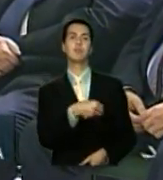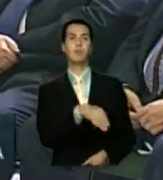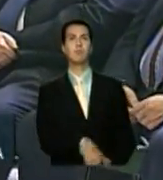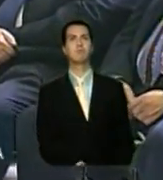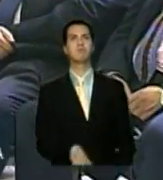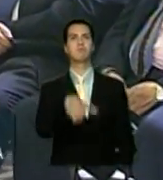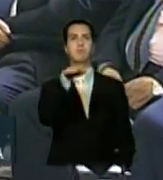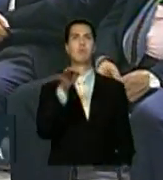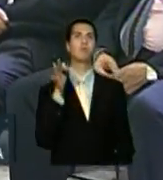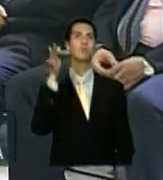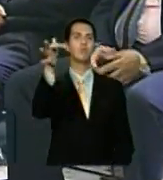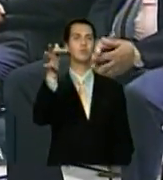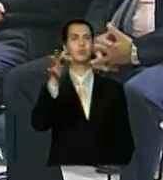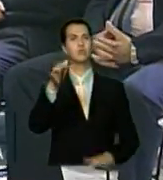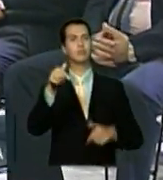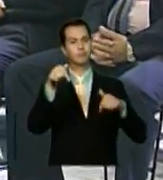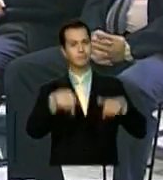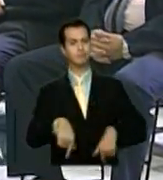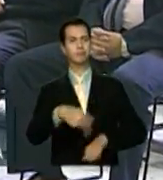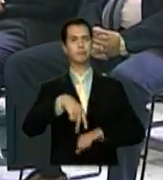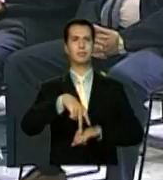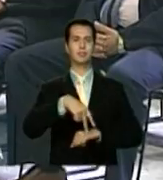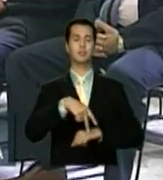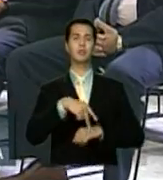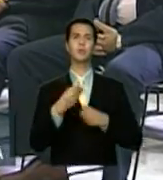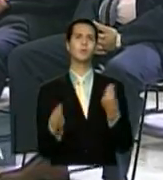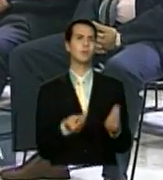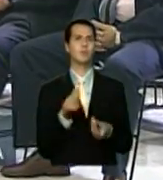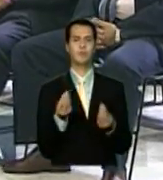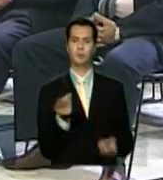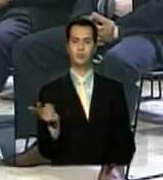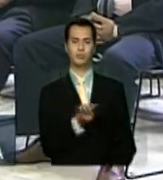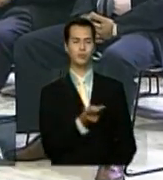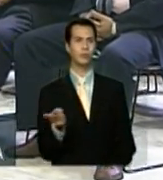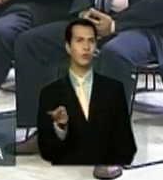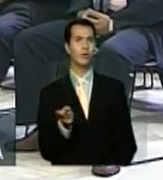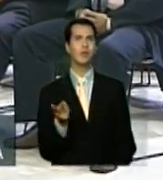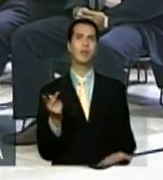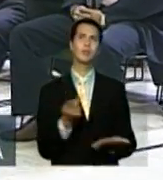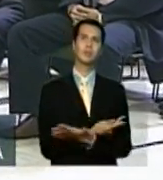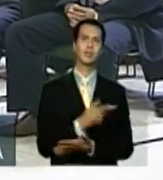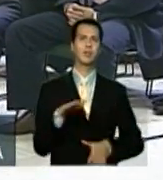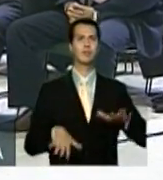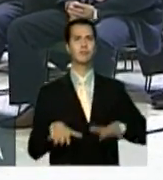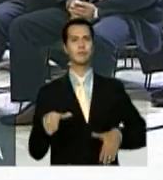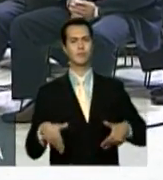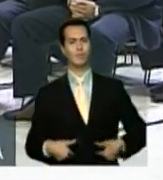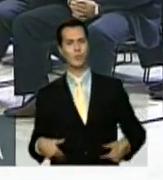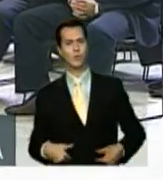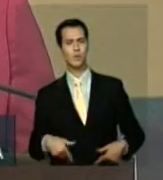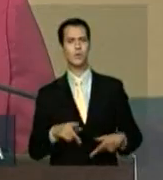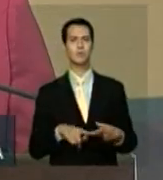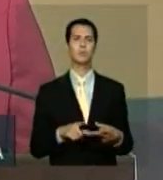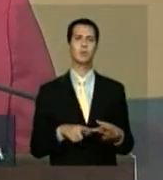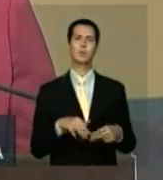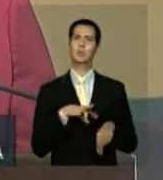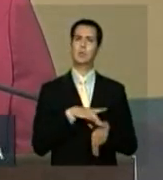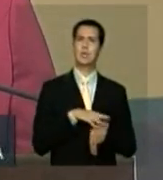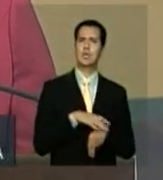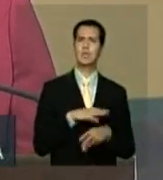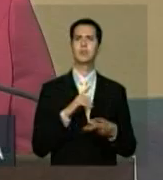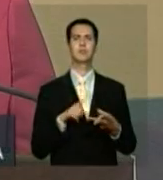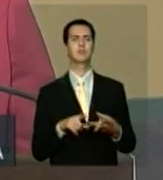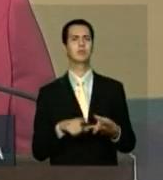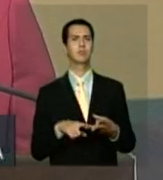futuro estarem tão vulneráveis à fome à doença e ao abandono em suma